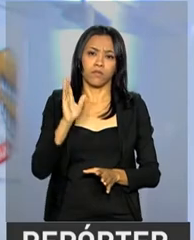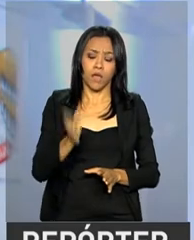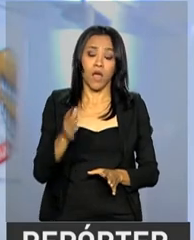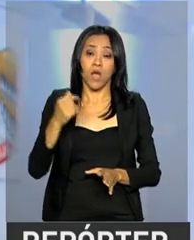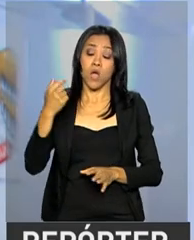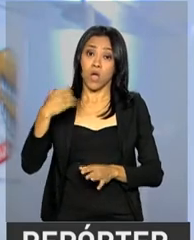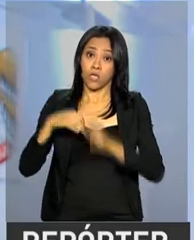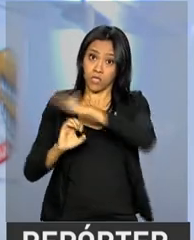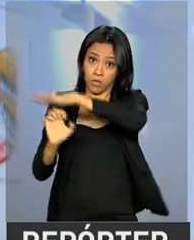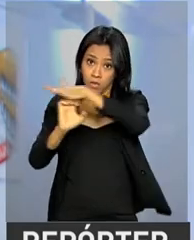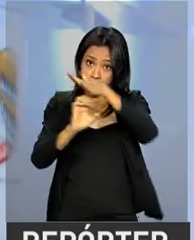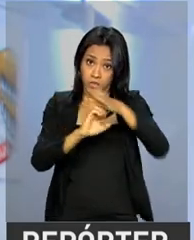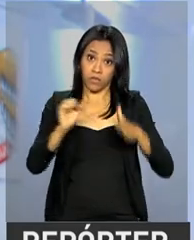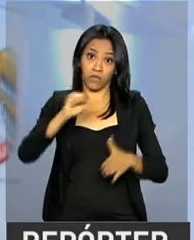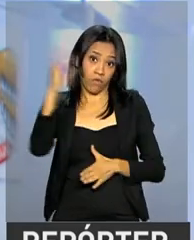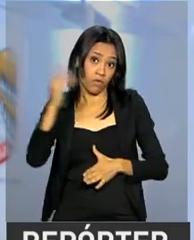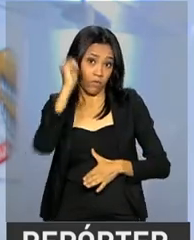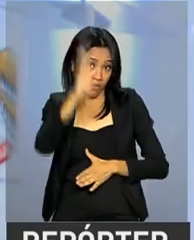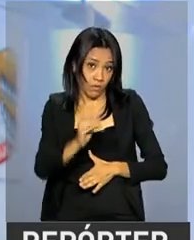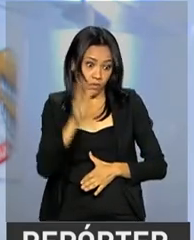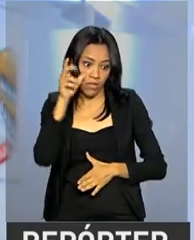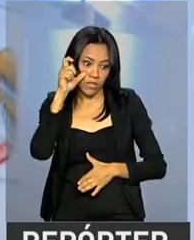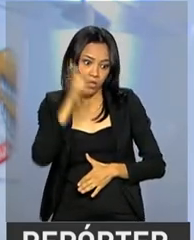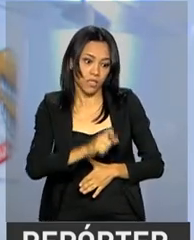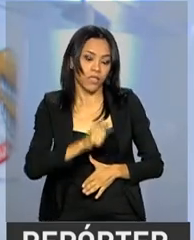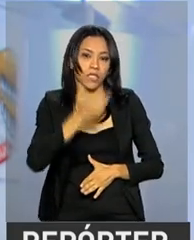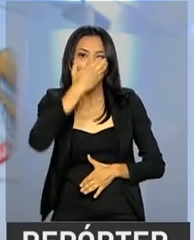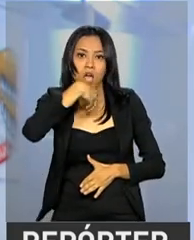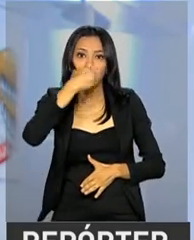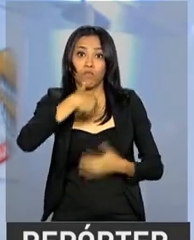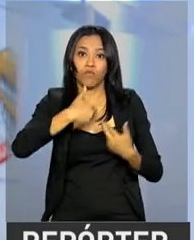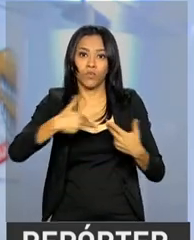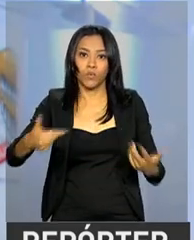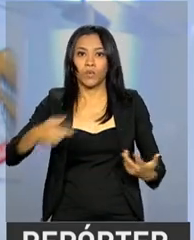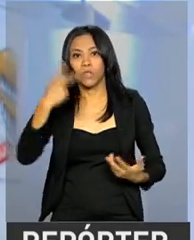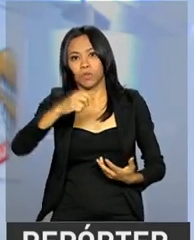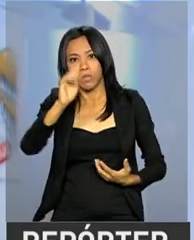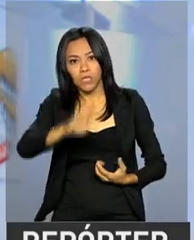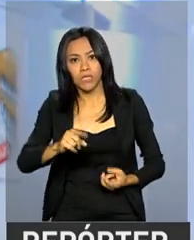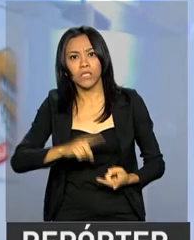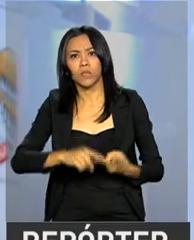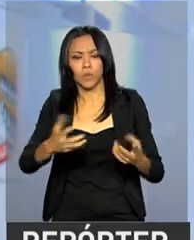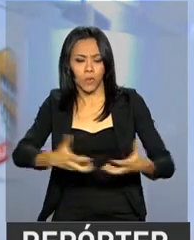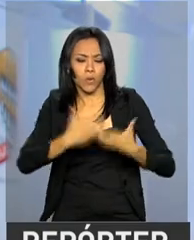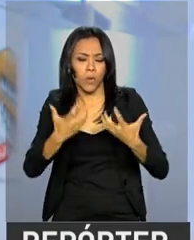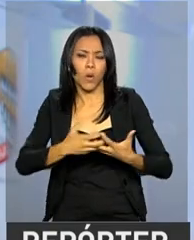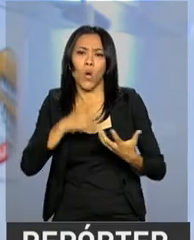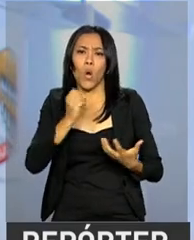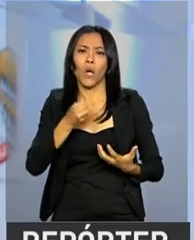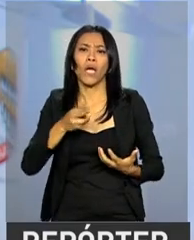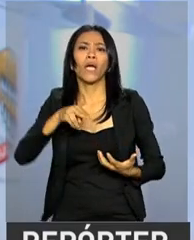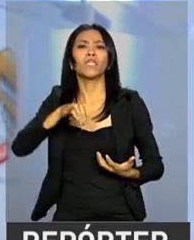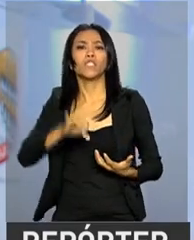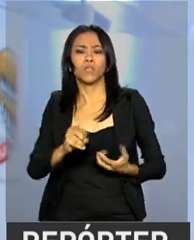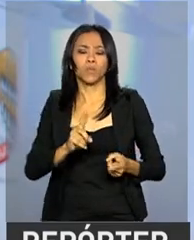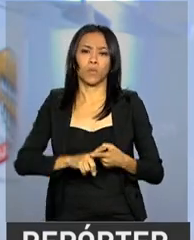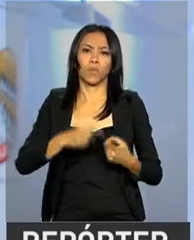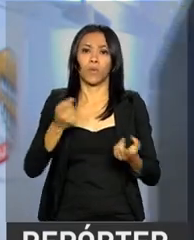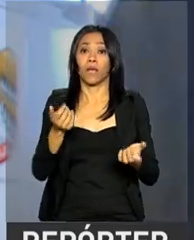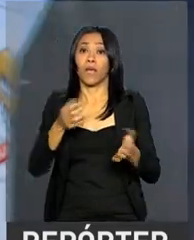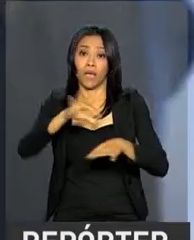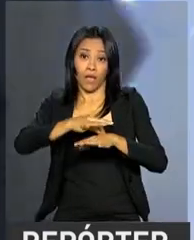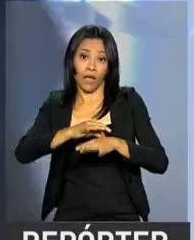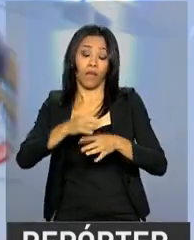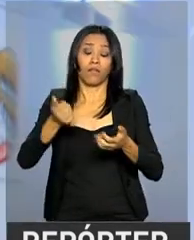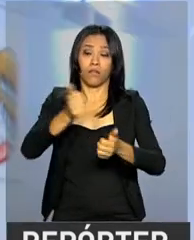árabes tem interesse especial pelas frutas brasileiras produtos orgânicos carnes arroz milho e também